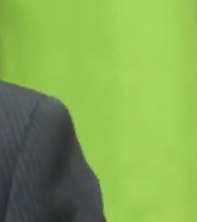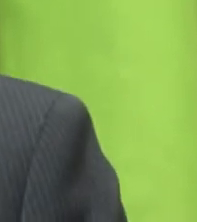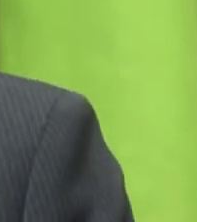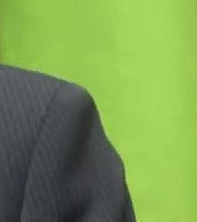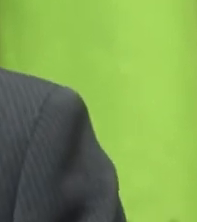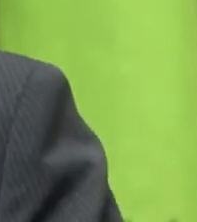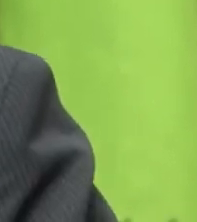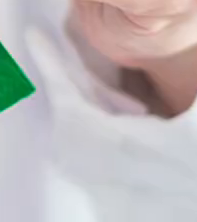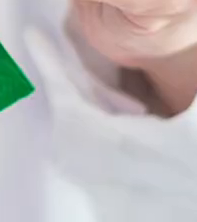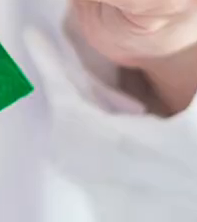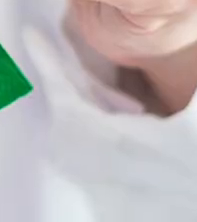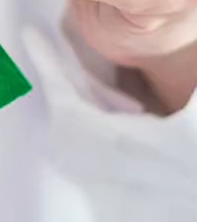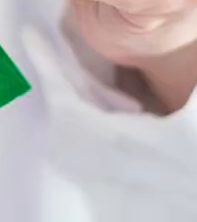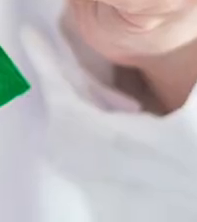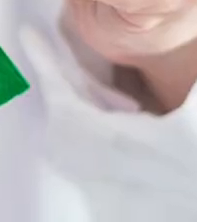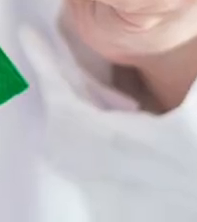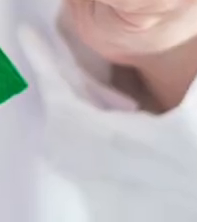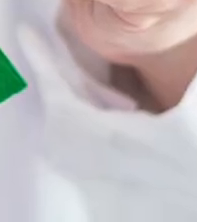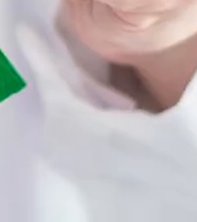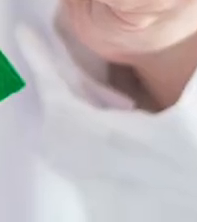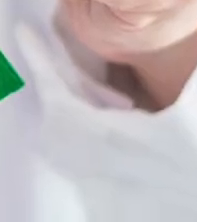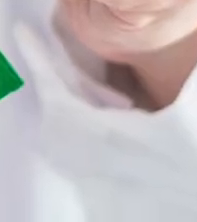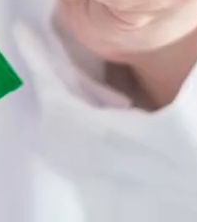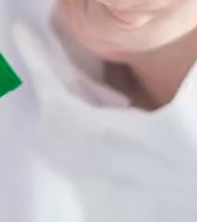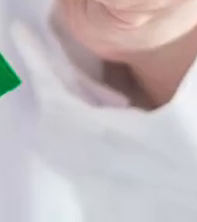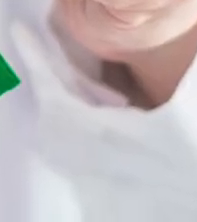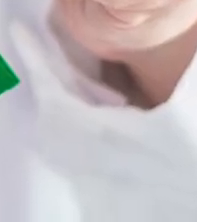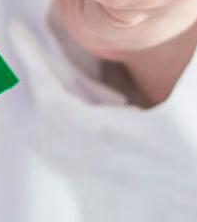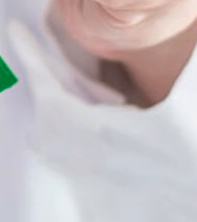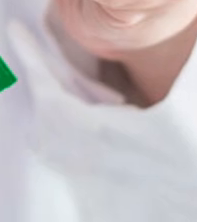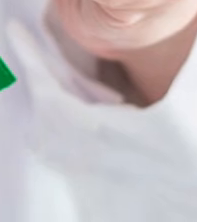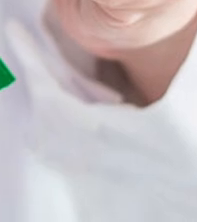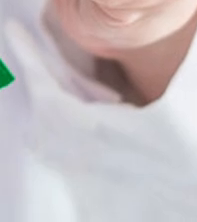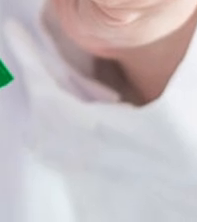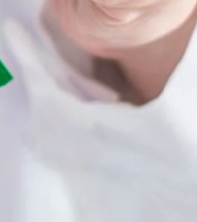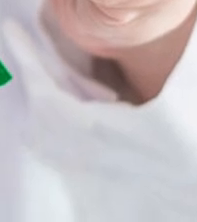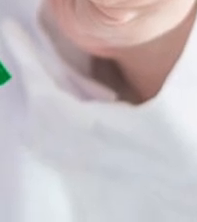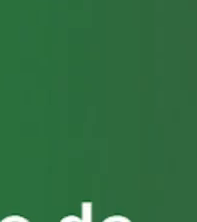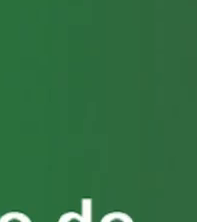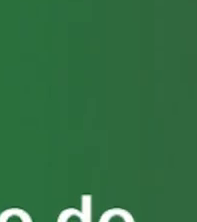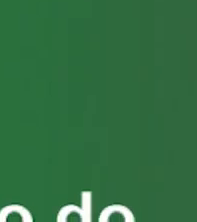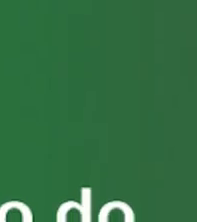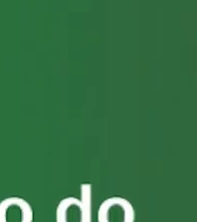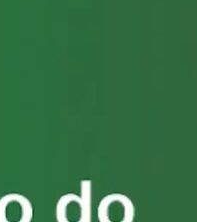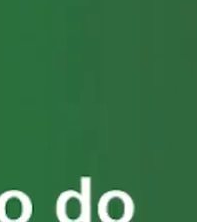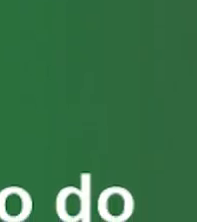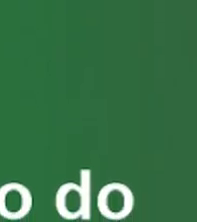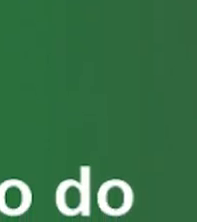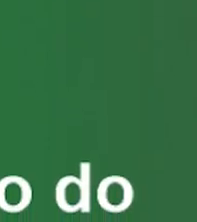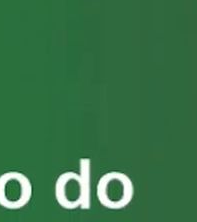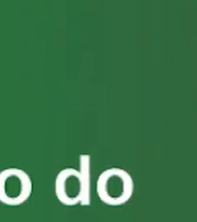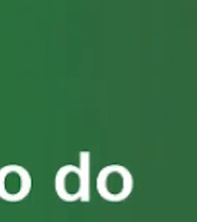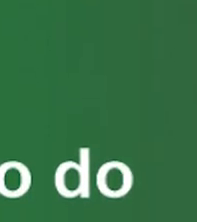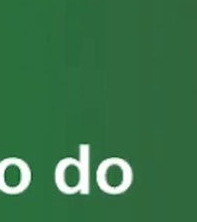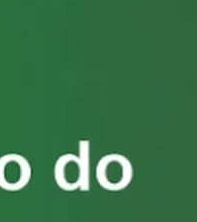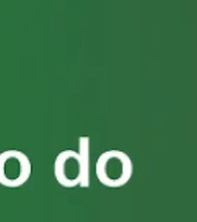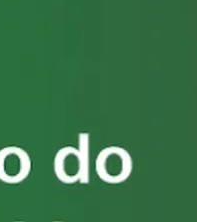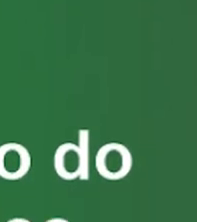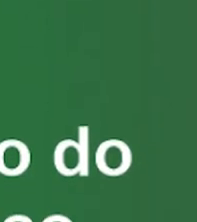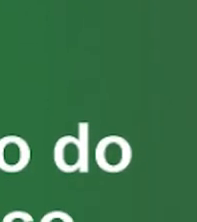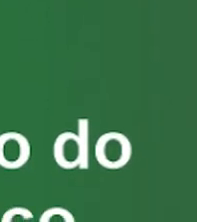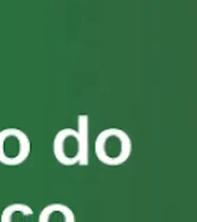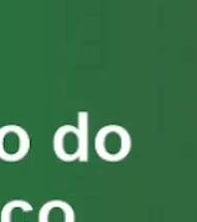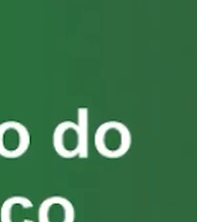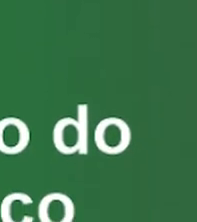de saúde falou sobre a campanha Júlio Verdi que busca a conscientizar a população sobre a importância da prevenção